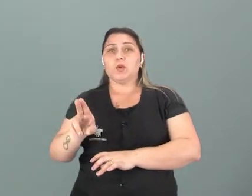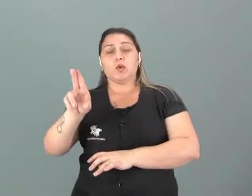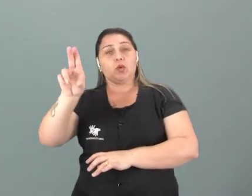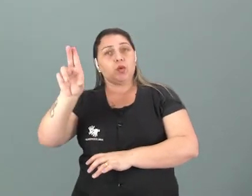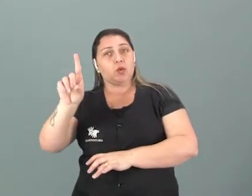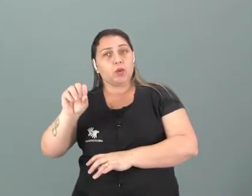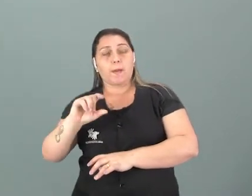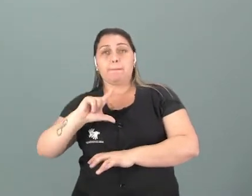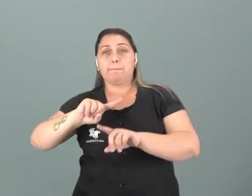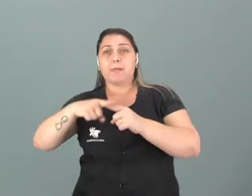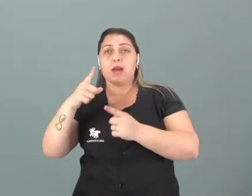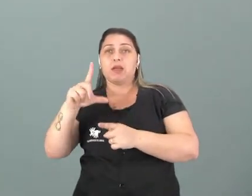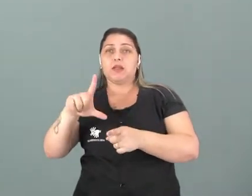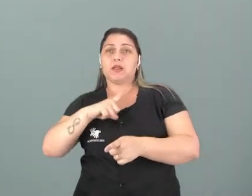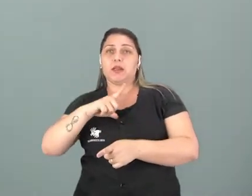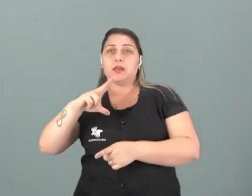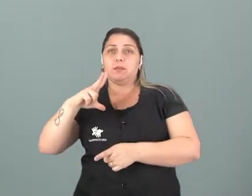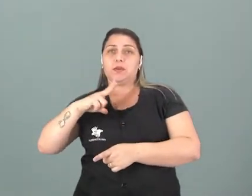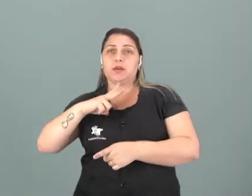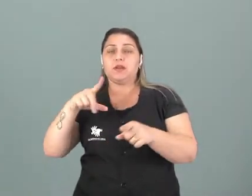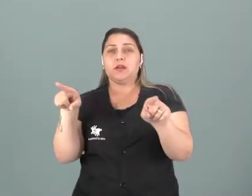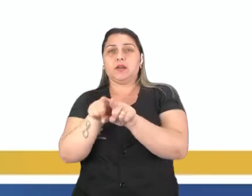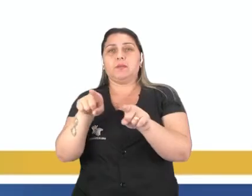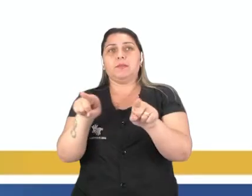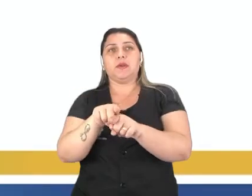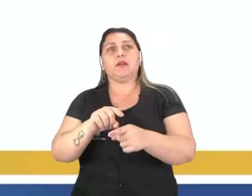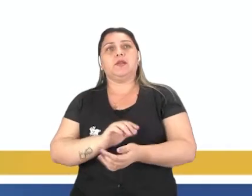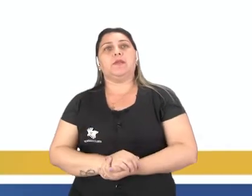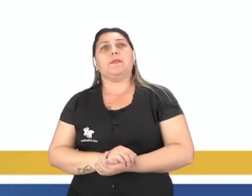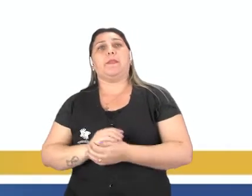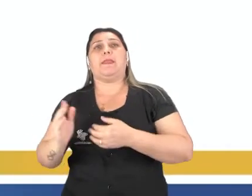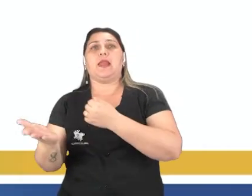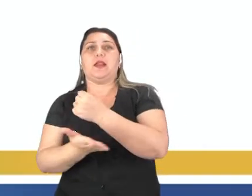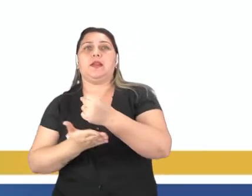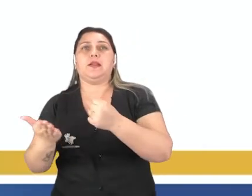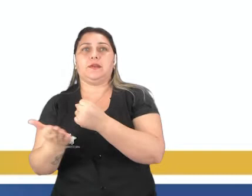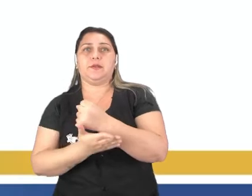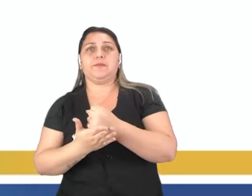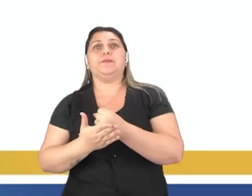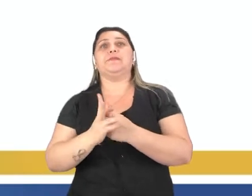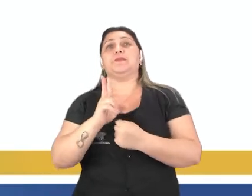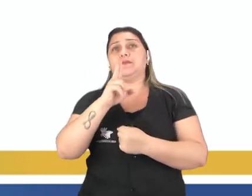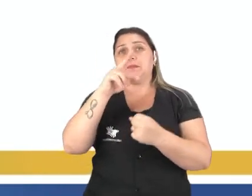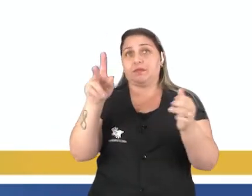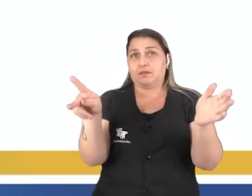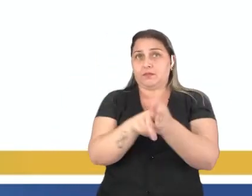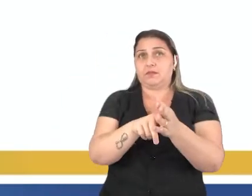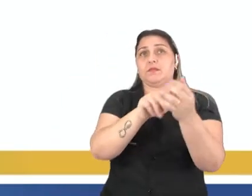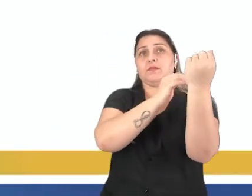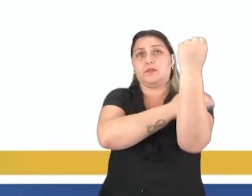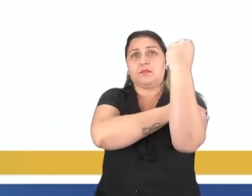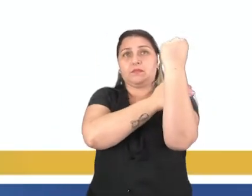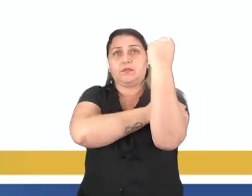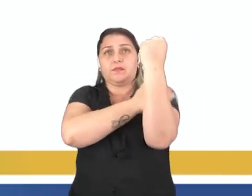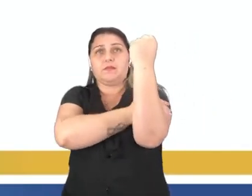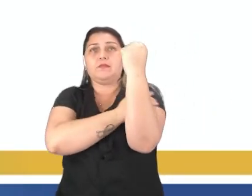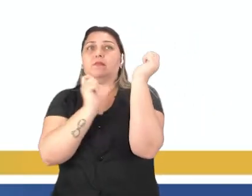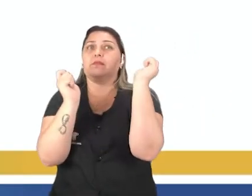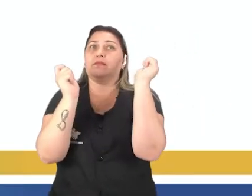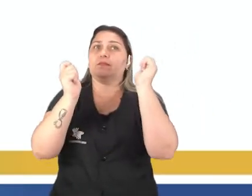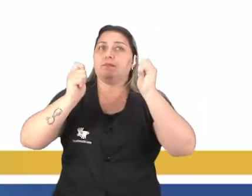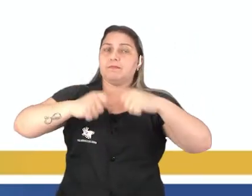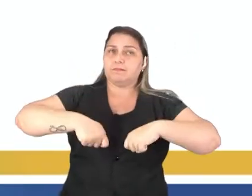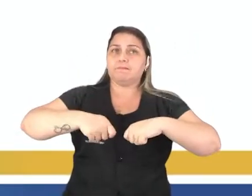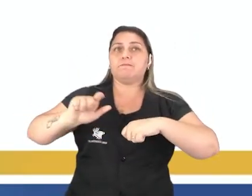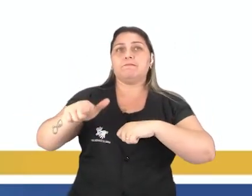as suas particularidades também. Vamos lá. Jiu-jitsu. Basicamente, o jiu-jitsu usa-se a força, né, própria